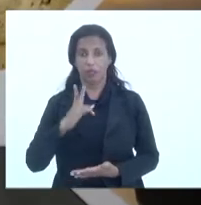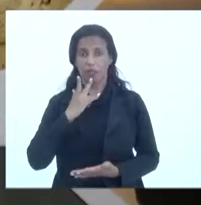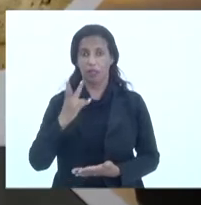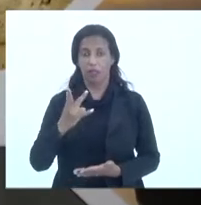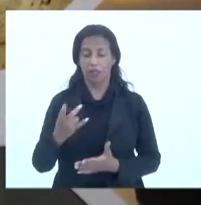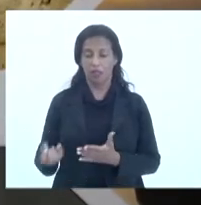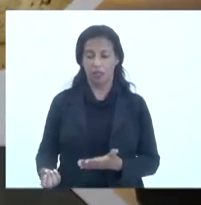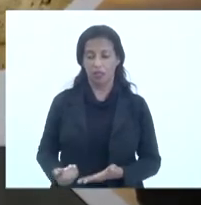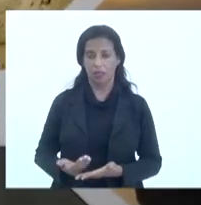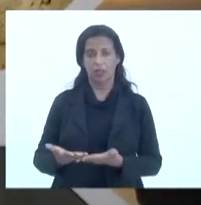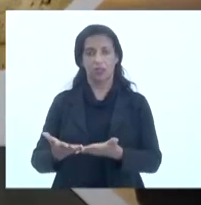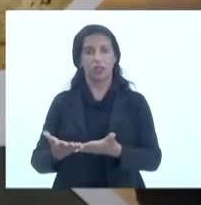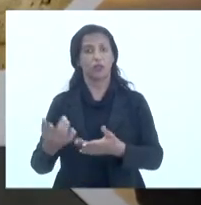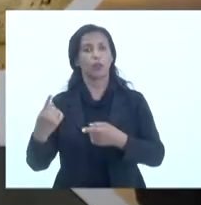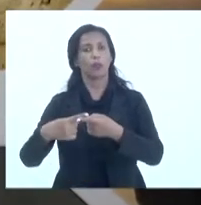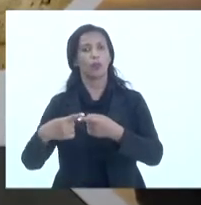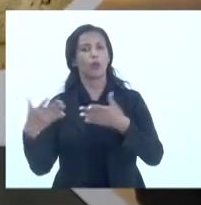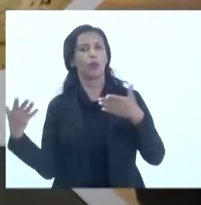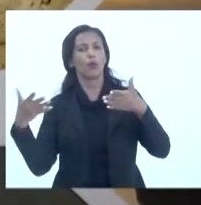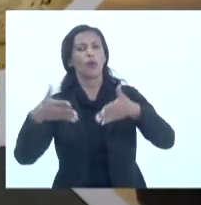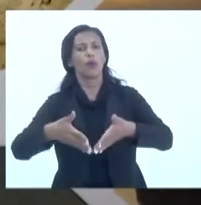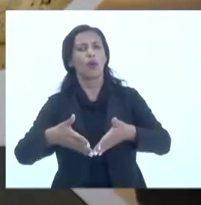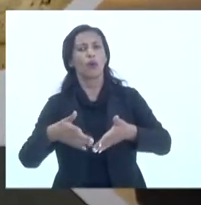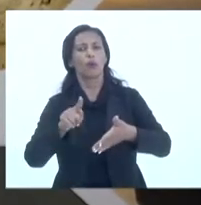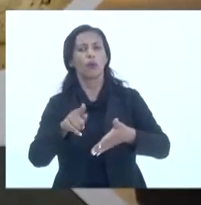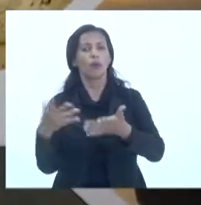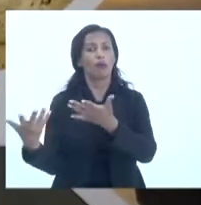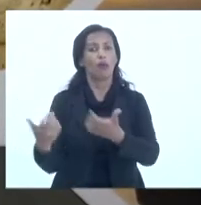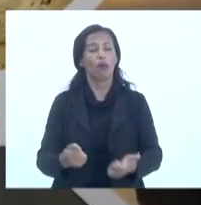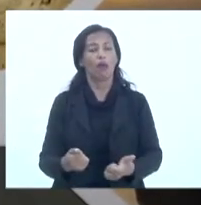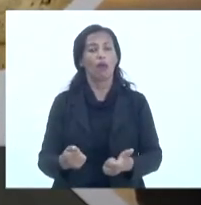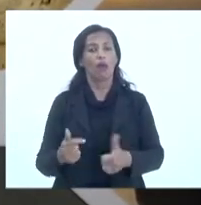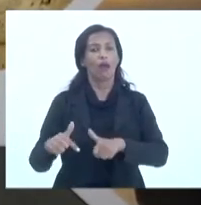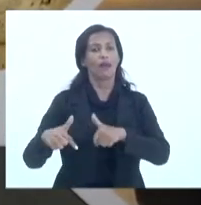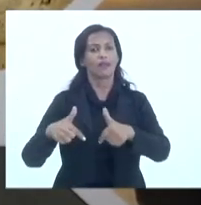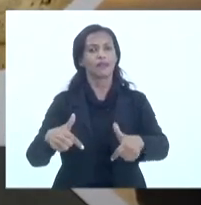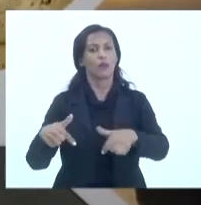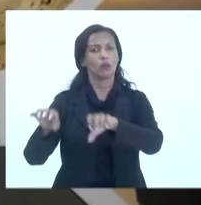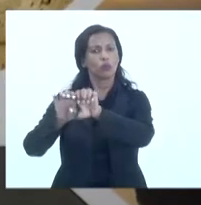dessa reunião porque o foco dela é permitir ações estruturantes.